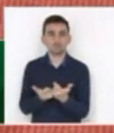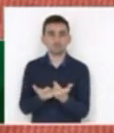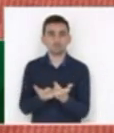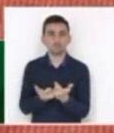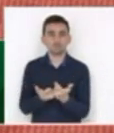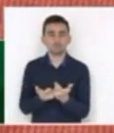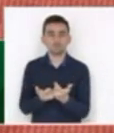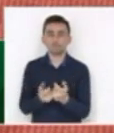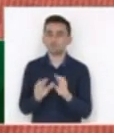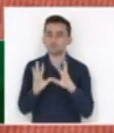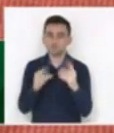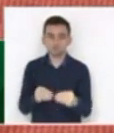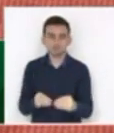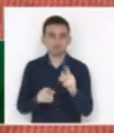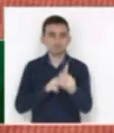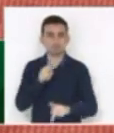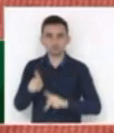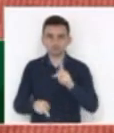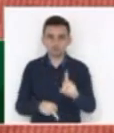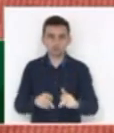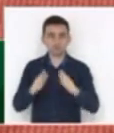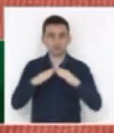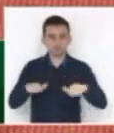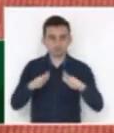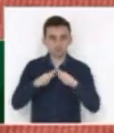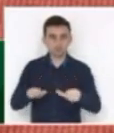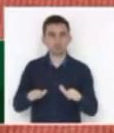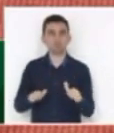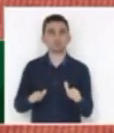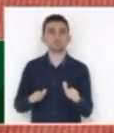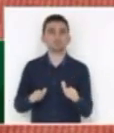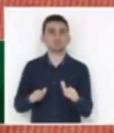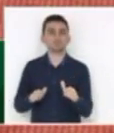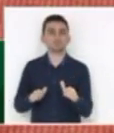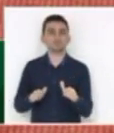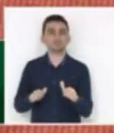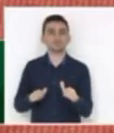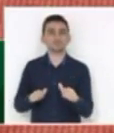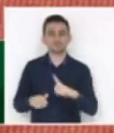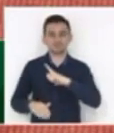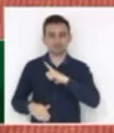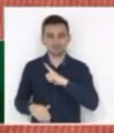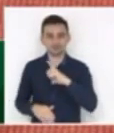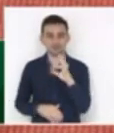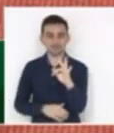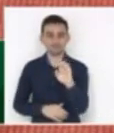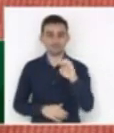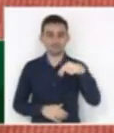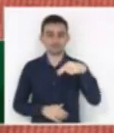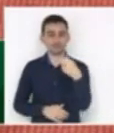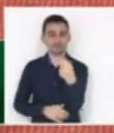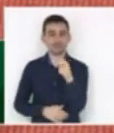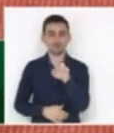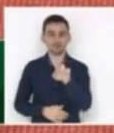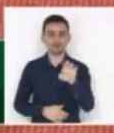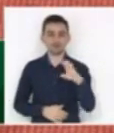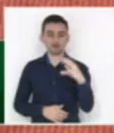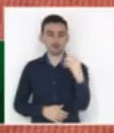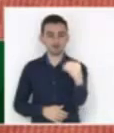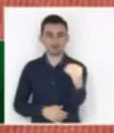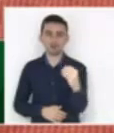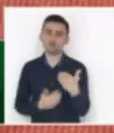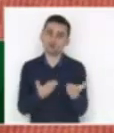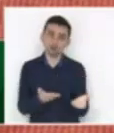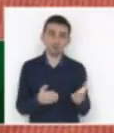nos ouvem, Brusque, a minha terra natal, e lá tem a Fenareco, Brusque é a capital nacional do